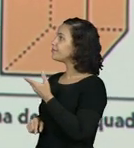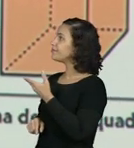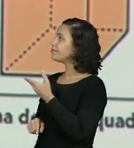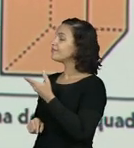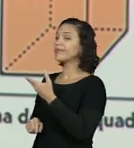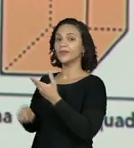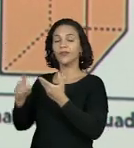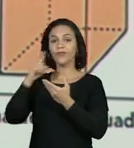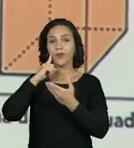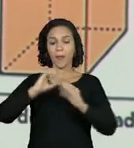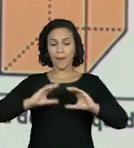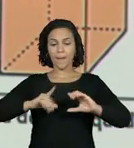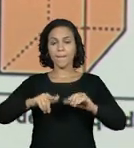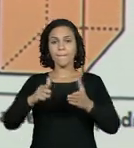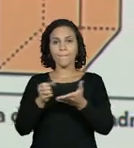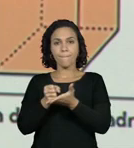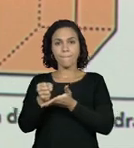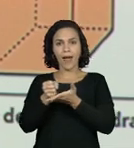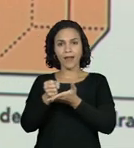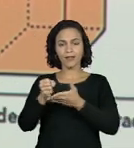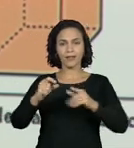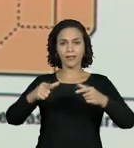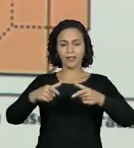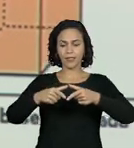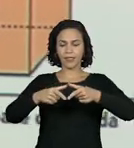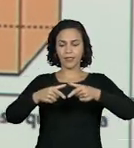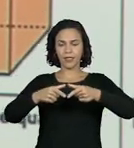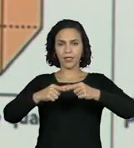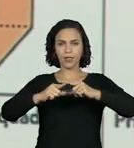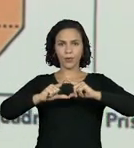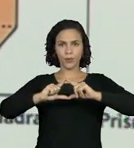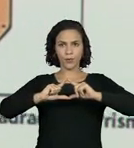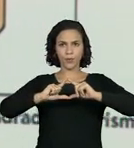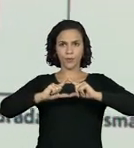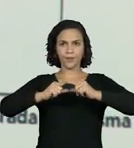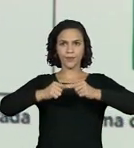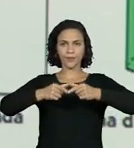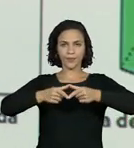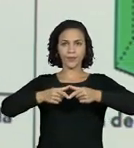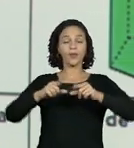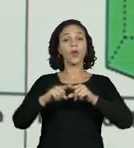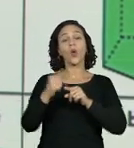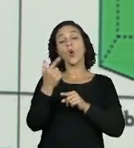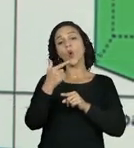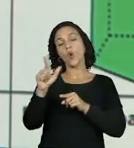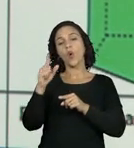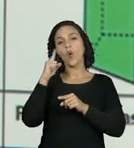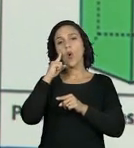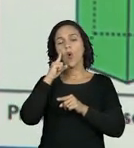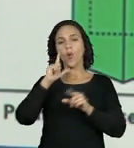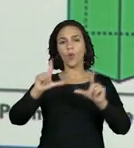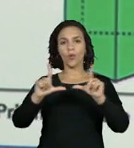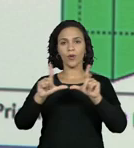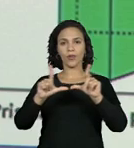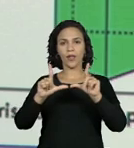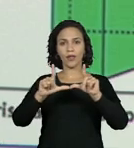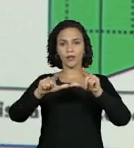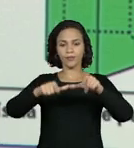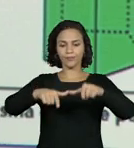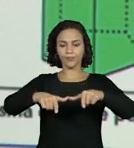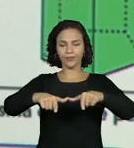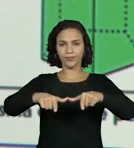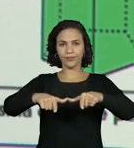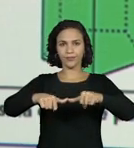pezinho aí. Nós temos ao lado o prisma de base quadrada, que recebe outro nome também. Quem lembra? Aquela